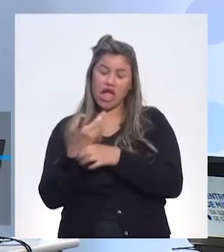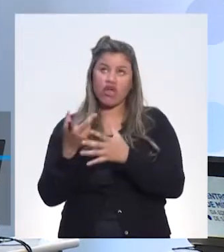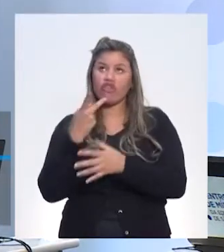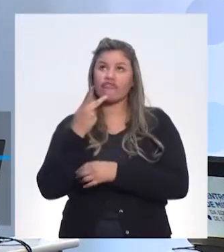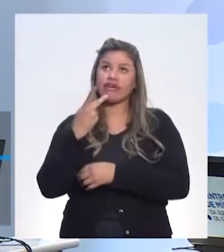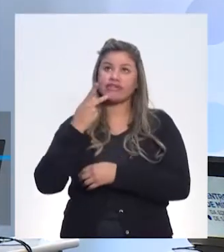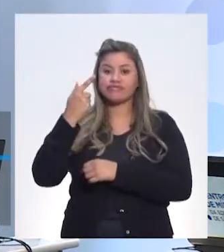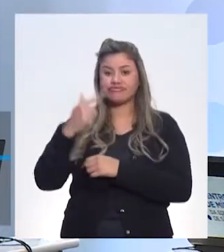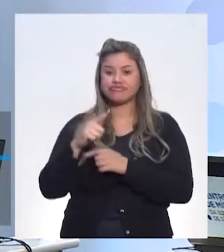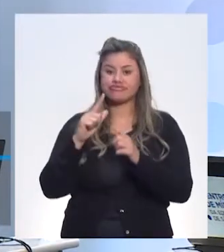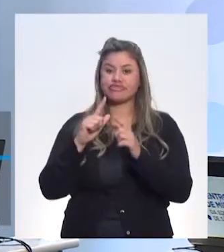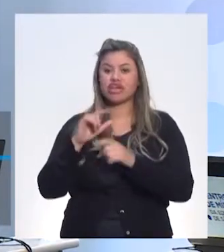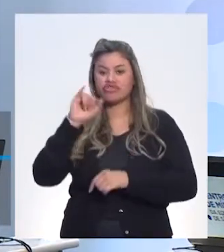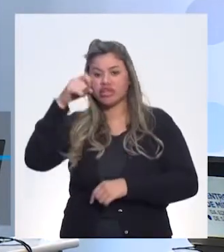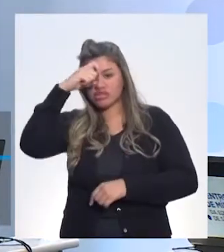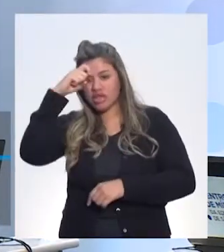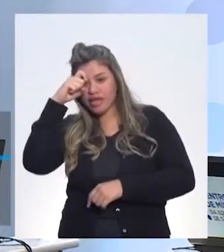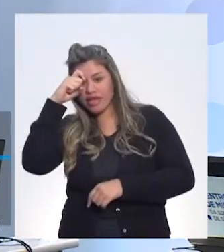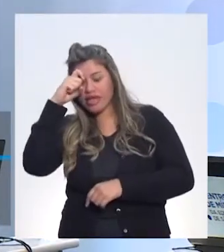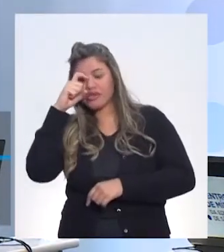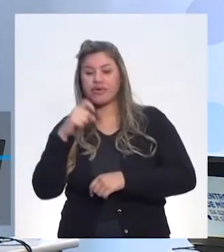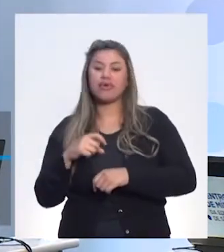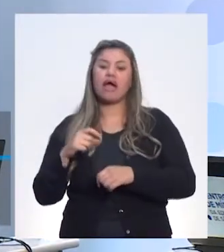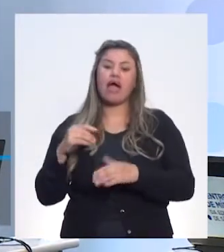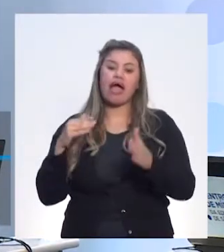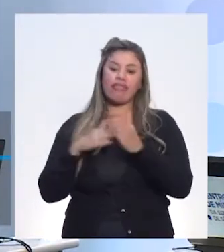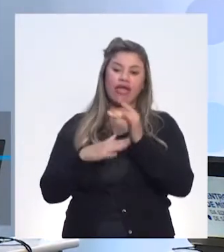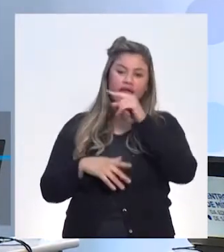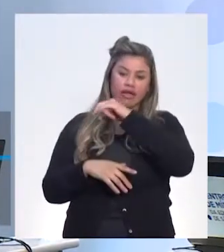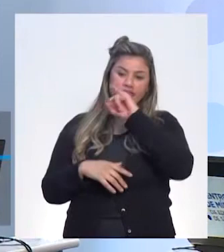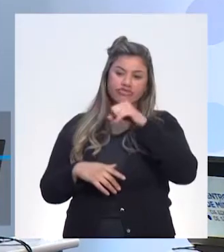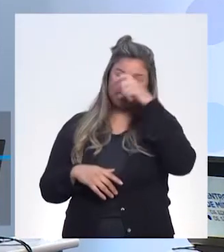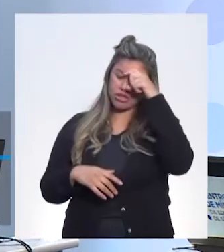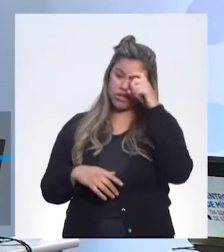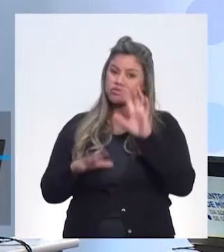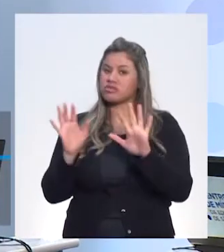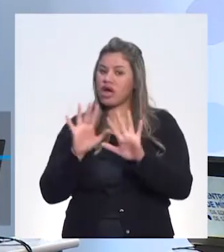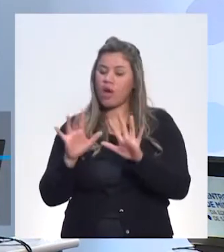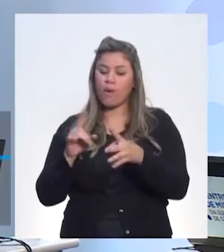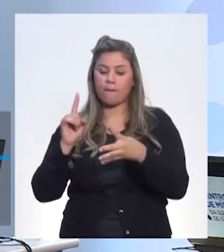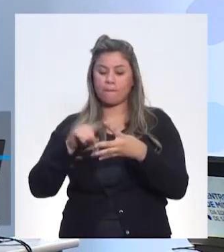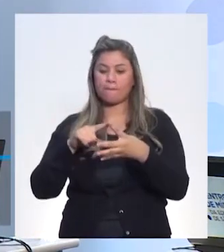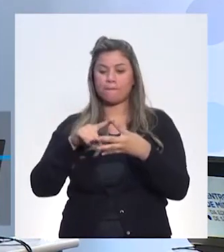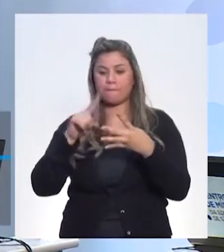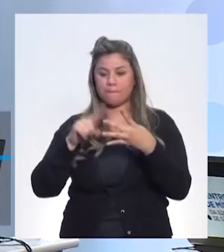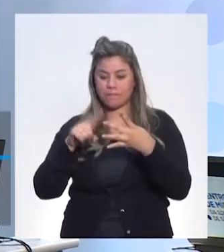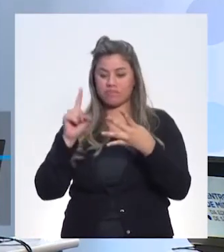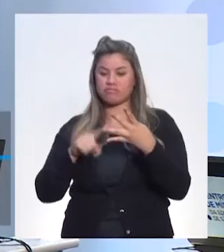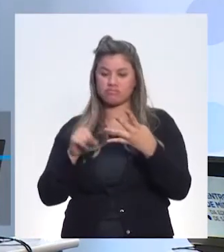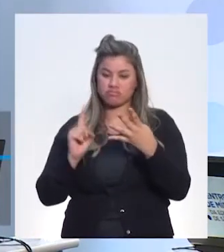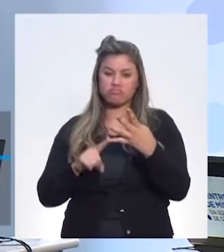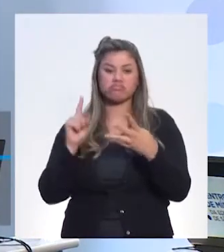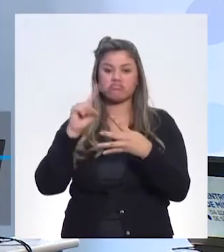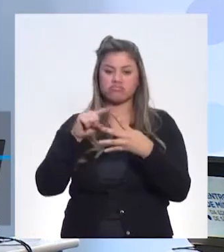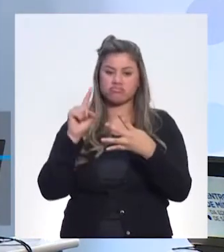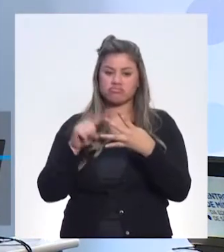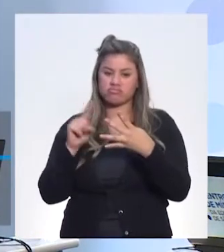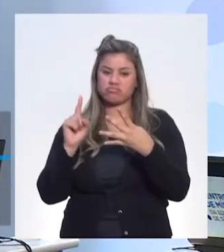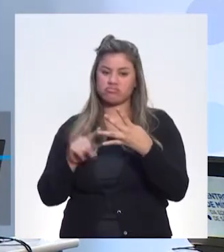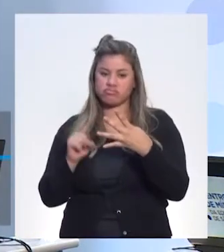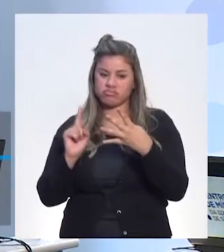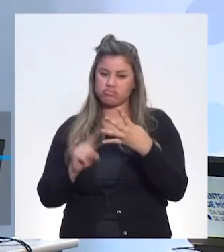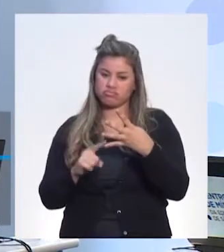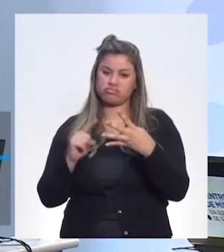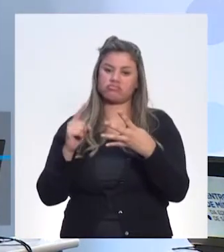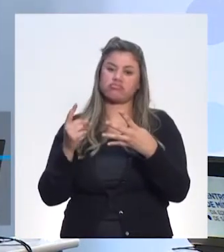ela se repete de janeiro a janeiro, mas ela repete de primavera, verão, outono, inverno, ou de outono,